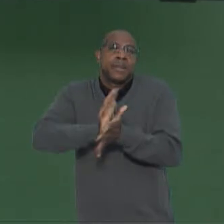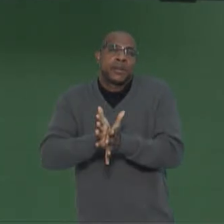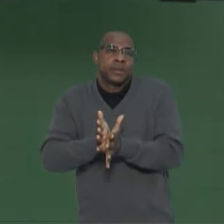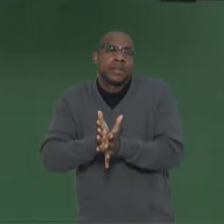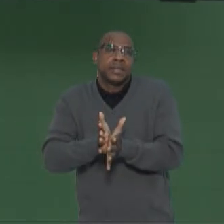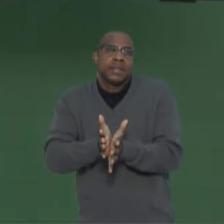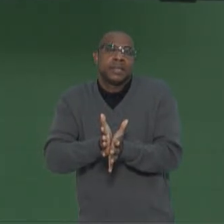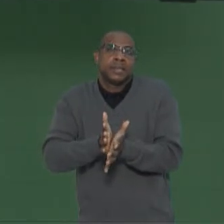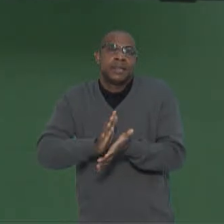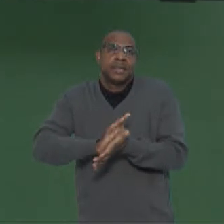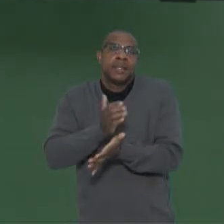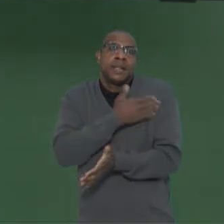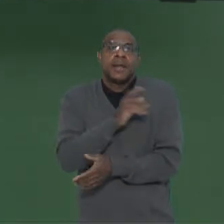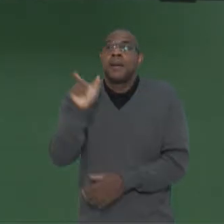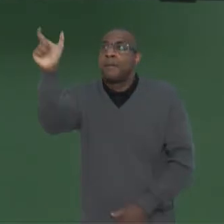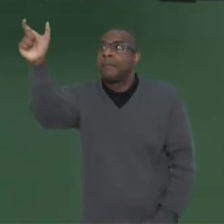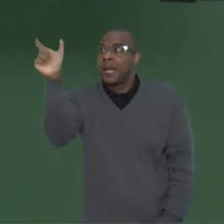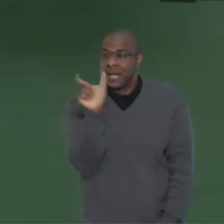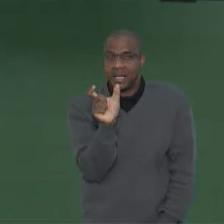não é prejuízo.